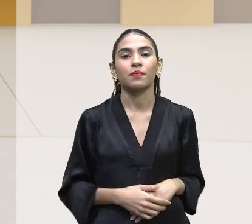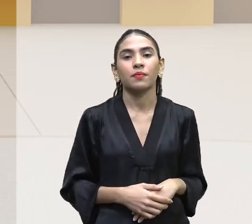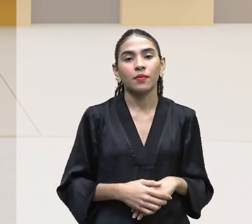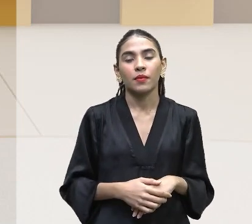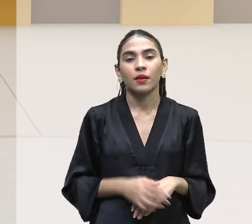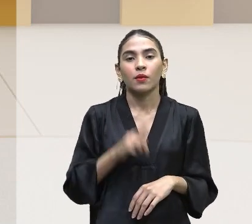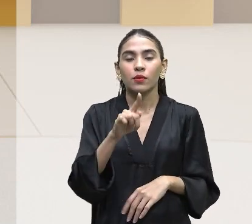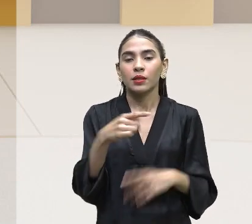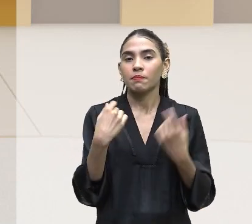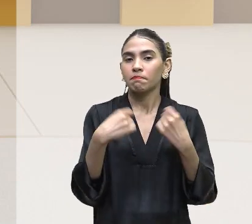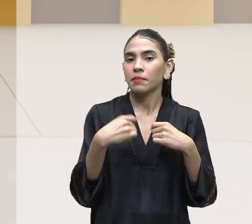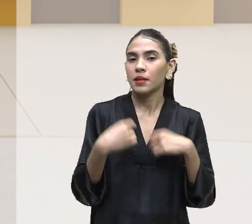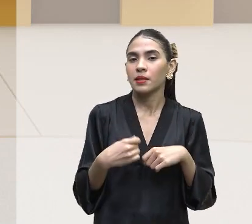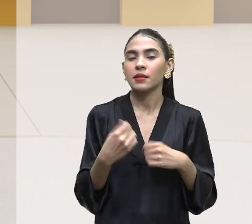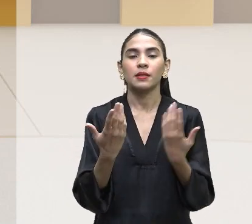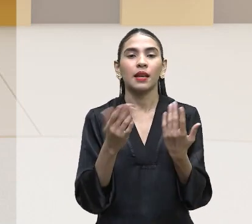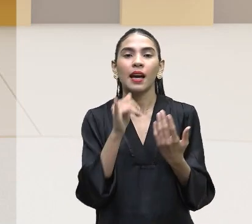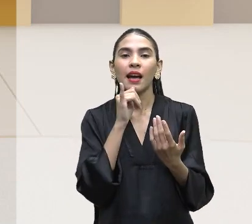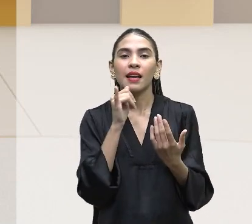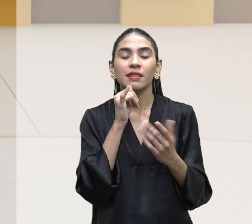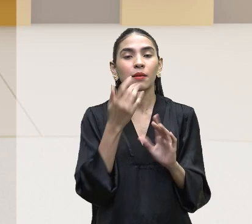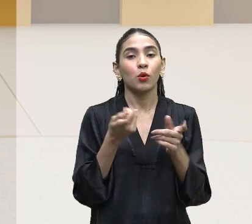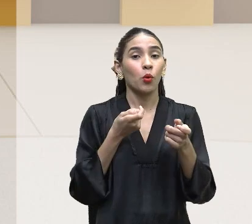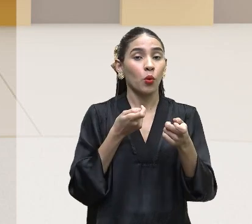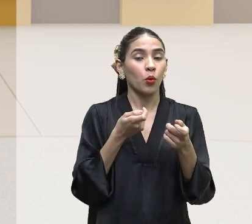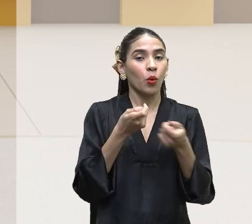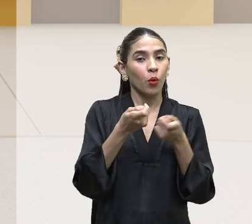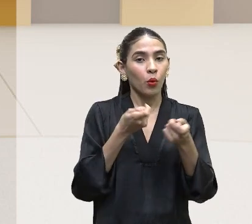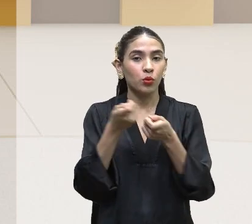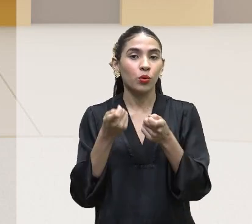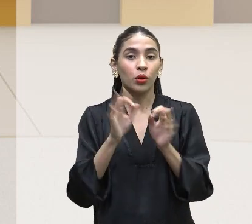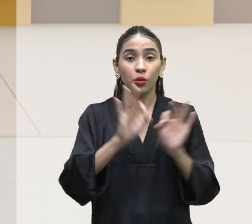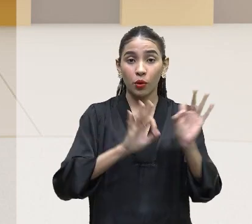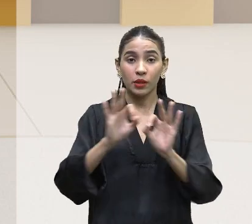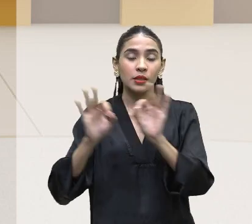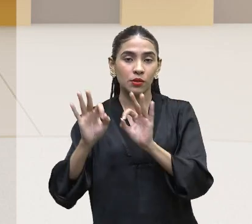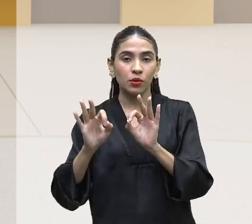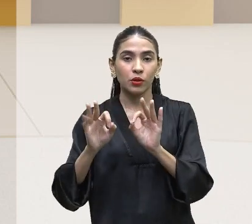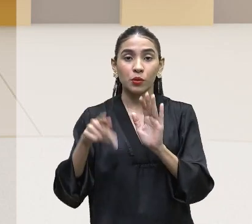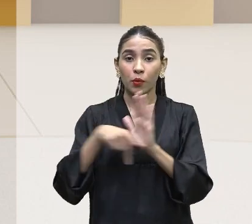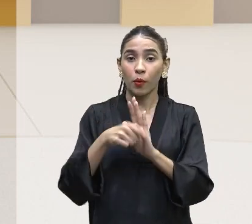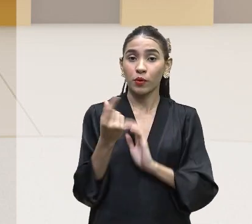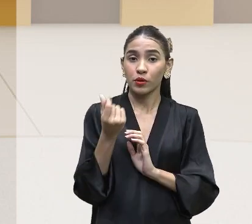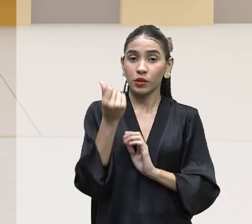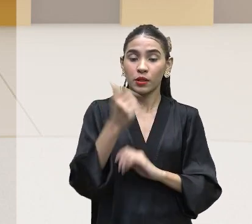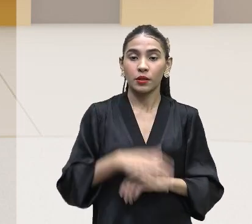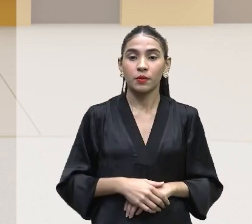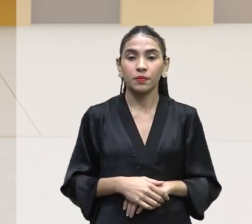fazer projeções para o seu orçamento. Então, vem aqui essa pergunta que é mais uma reflexão.